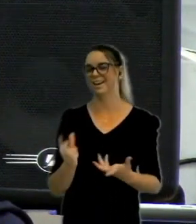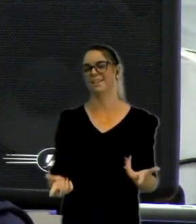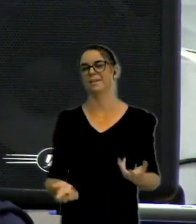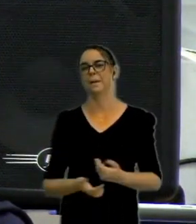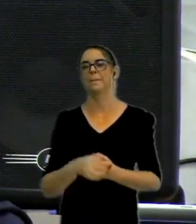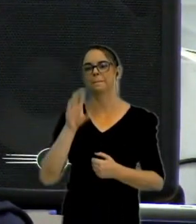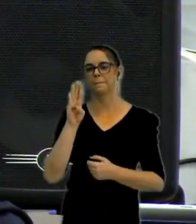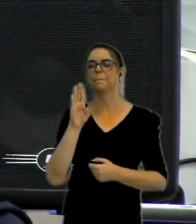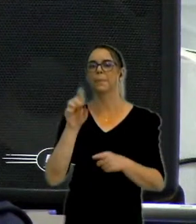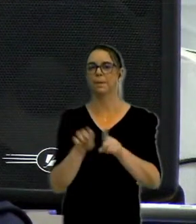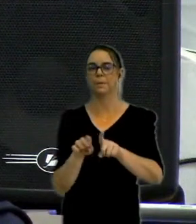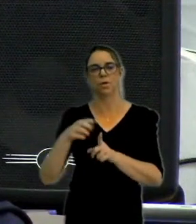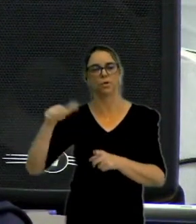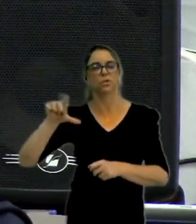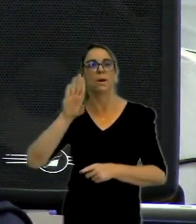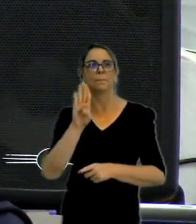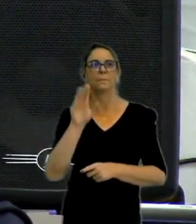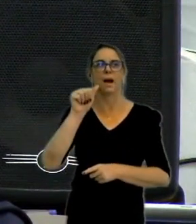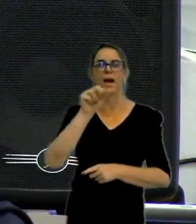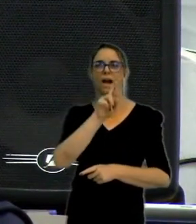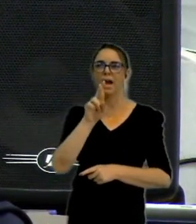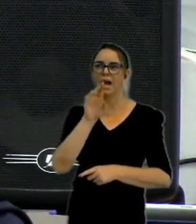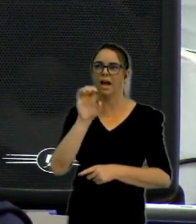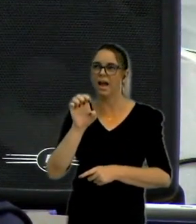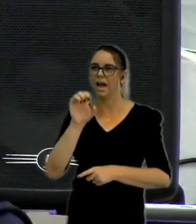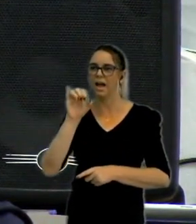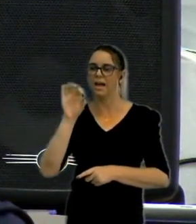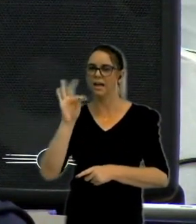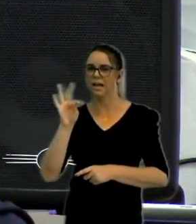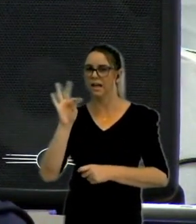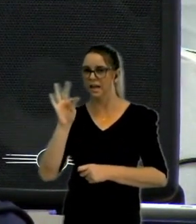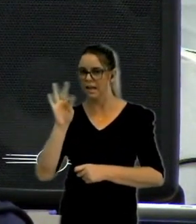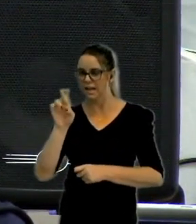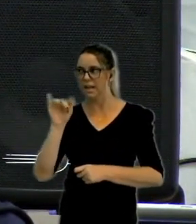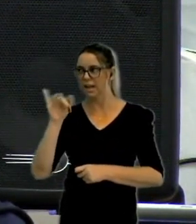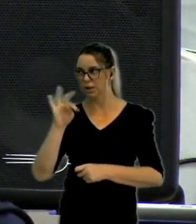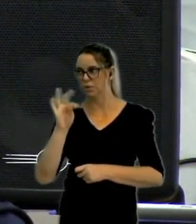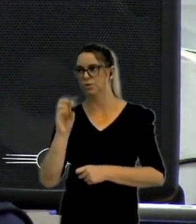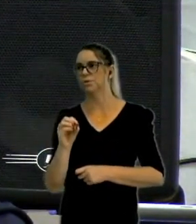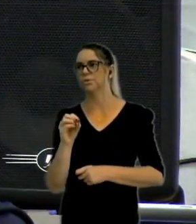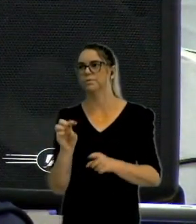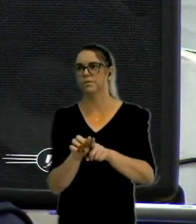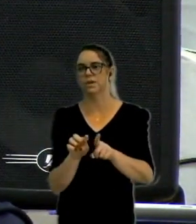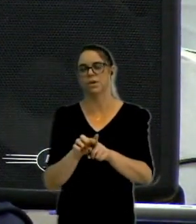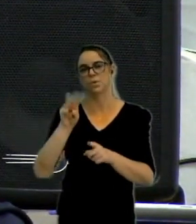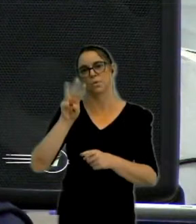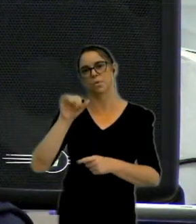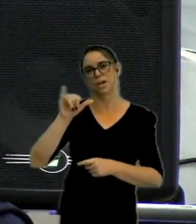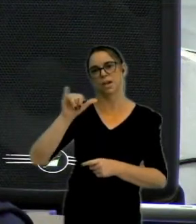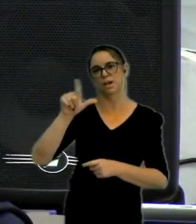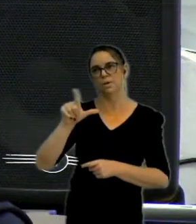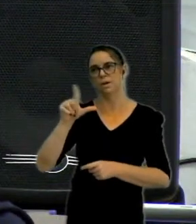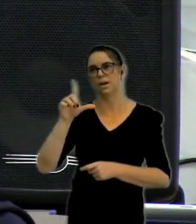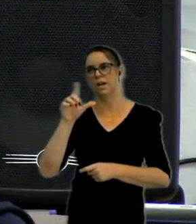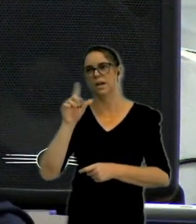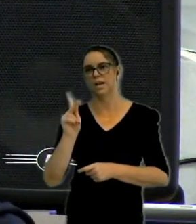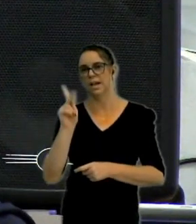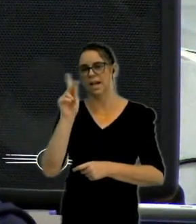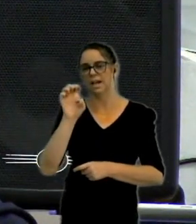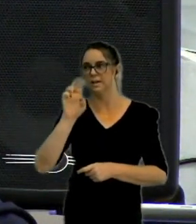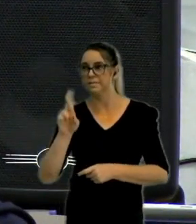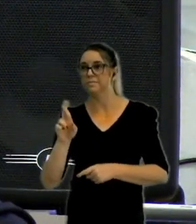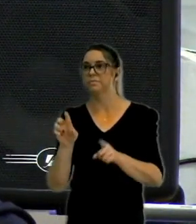Barreirito. Barreirito, que é José Vieira, muito meu amigo. Também a Wilke Macena, a